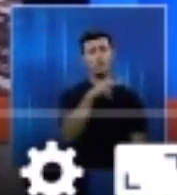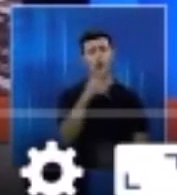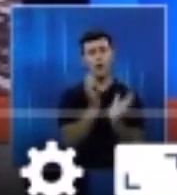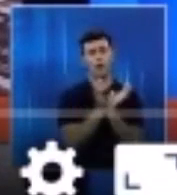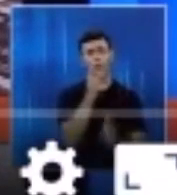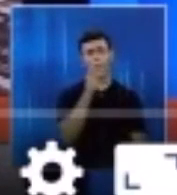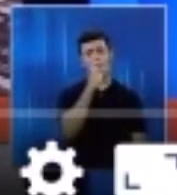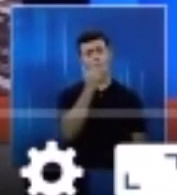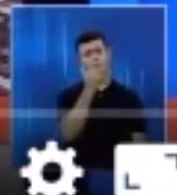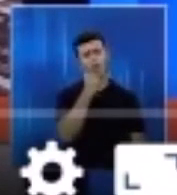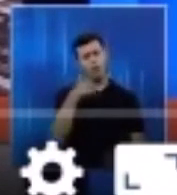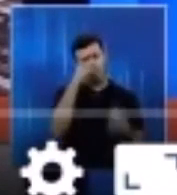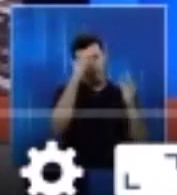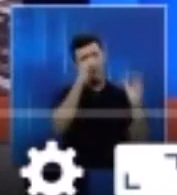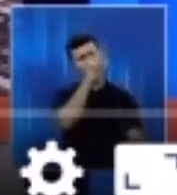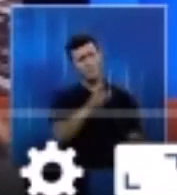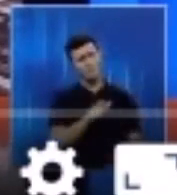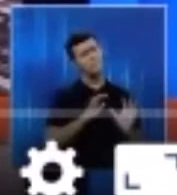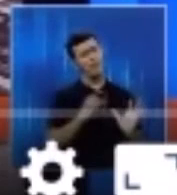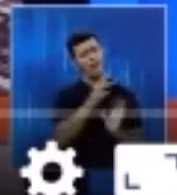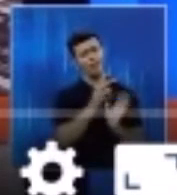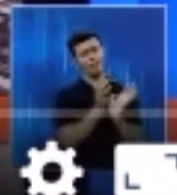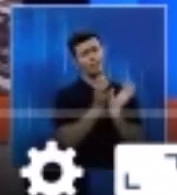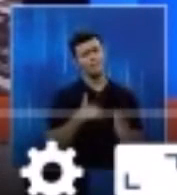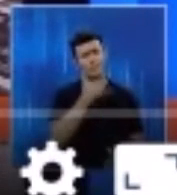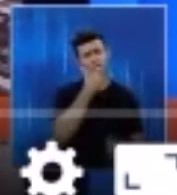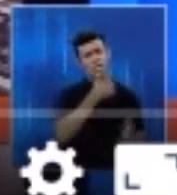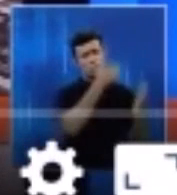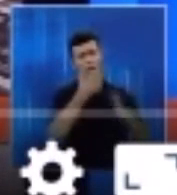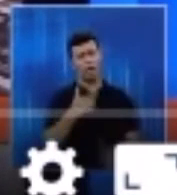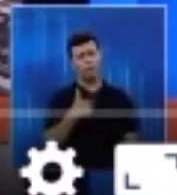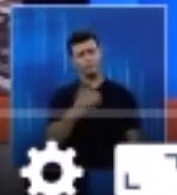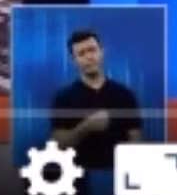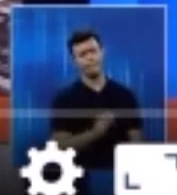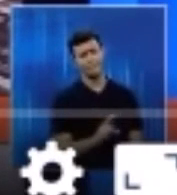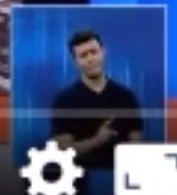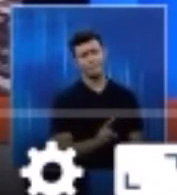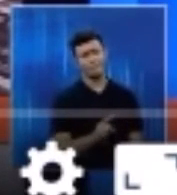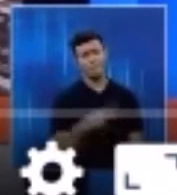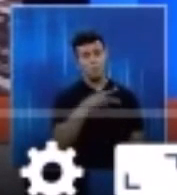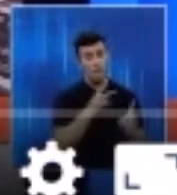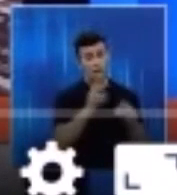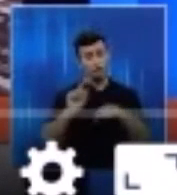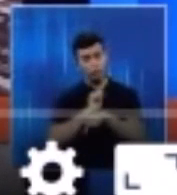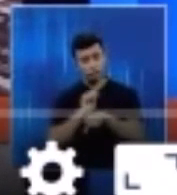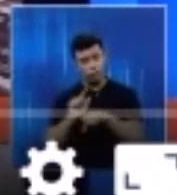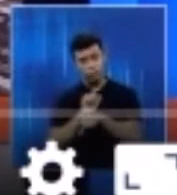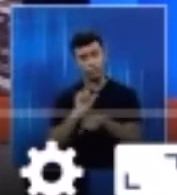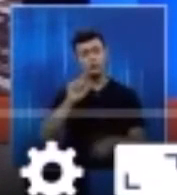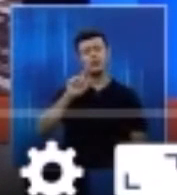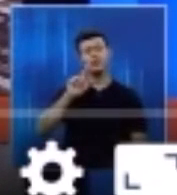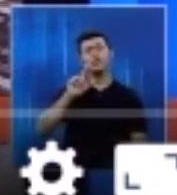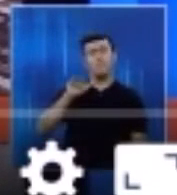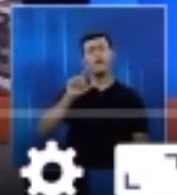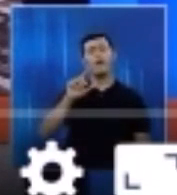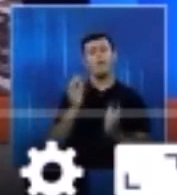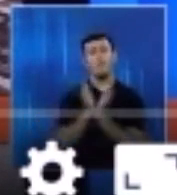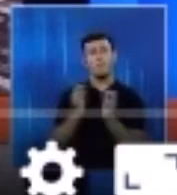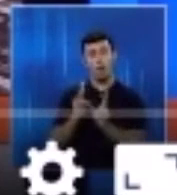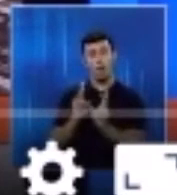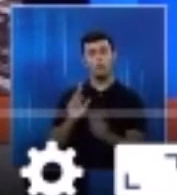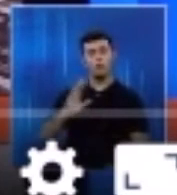você, mas me desculpe, você não tem nenhuma autoridade para falar a respeito do governo Geraldo Alckmin. Quero também lembrar que a Guarda